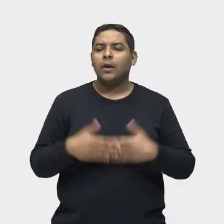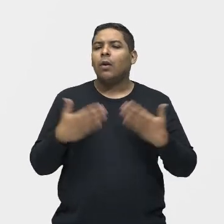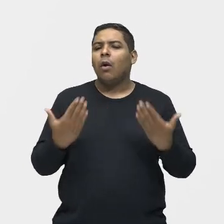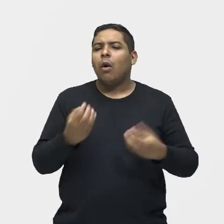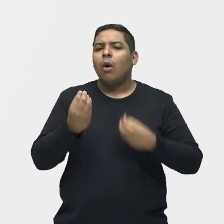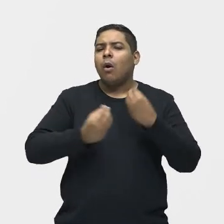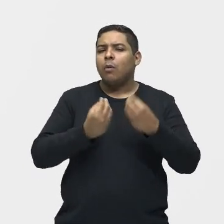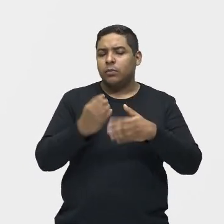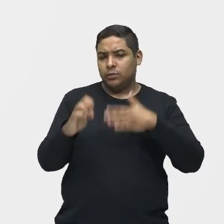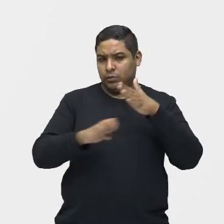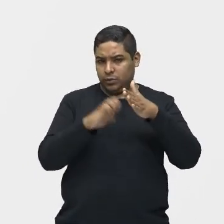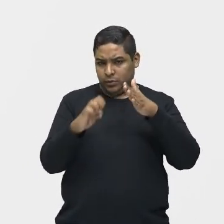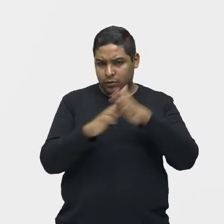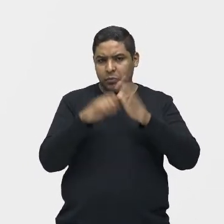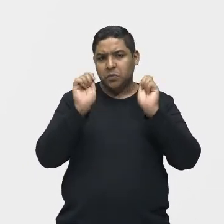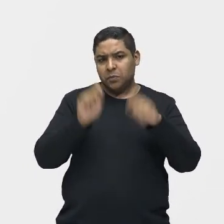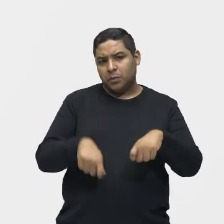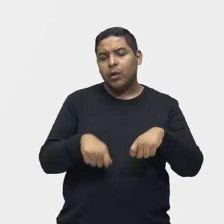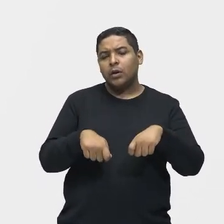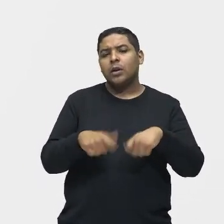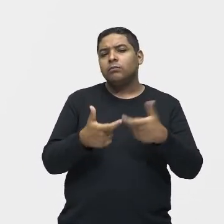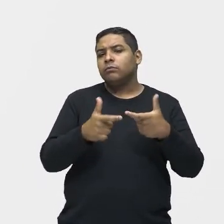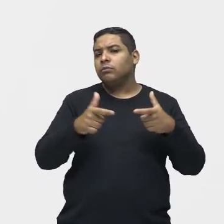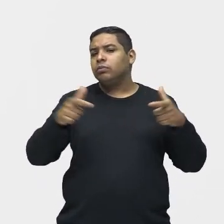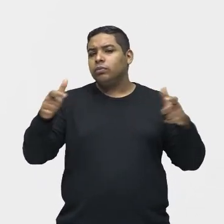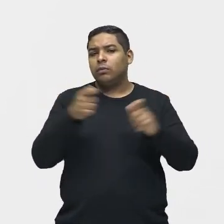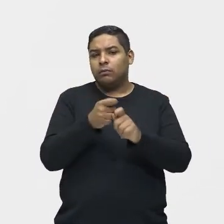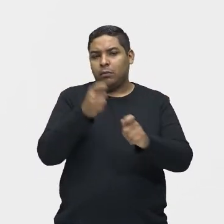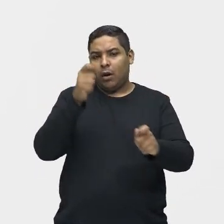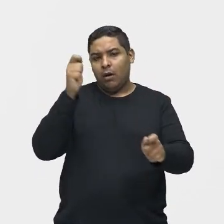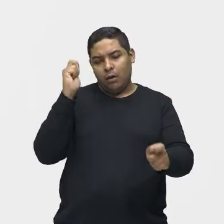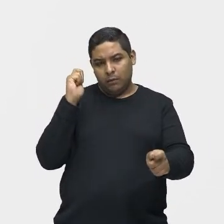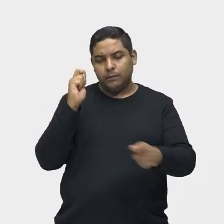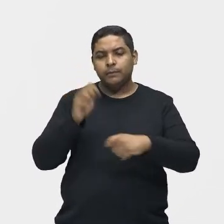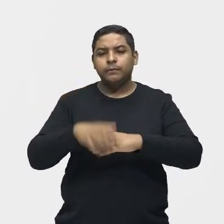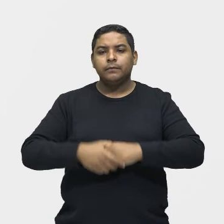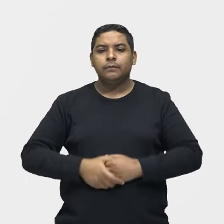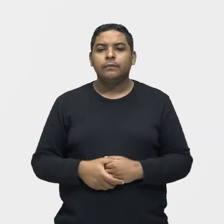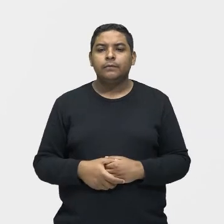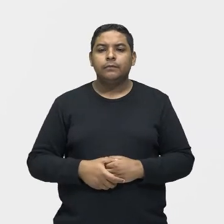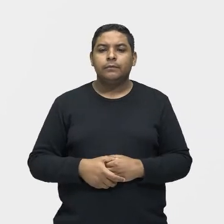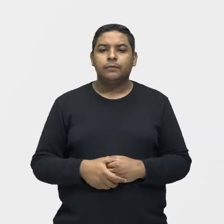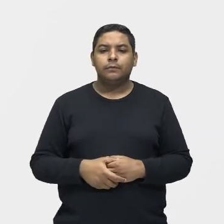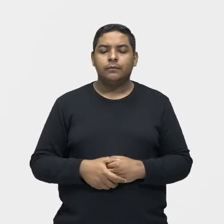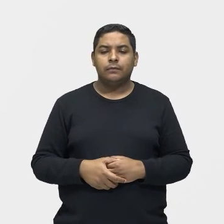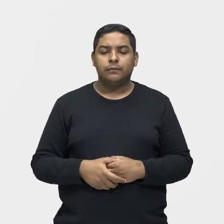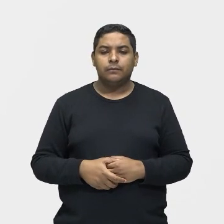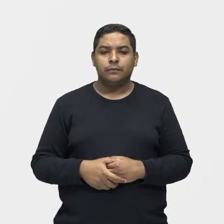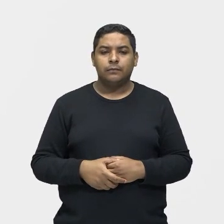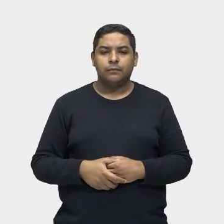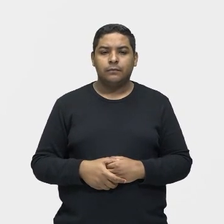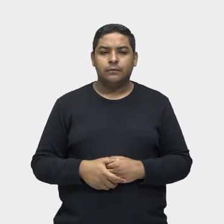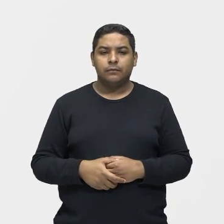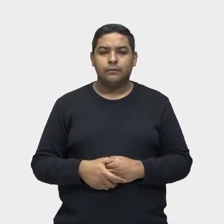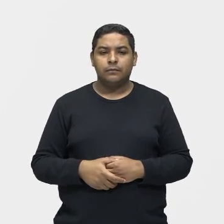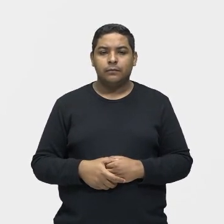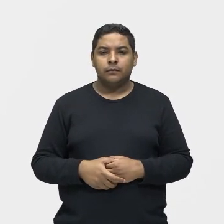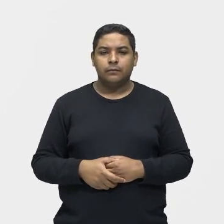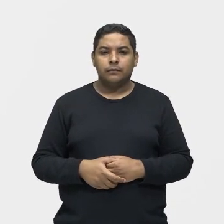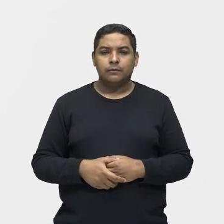dos Estados Unidos podem aumentar sua produção de lucros. Vamos verificar de